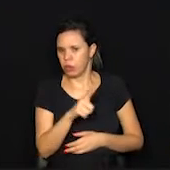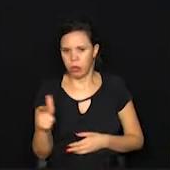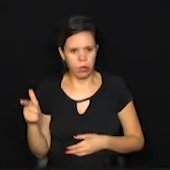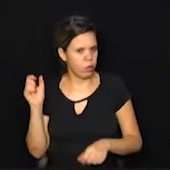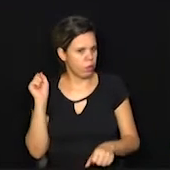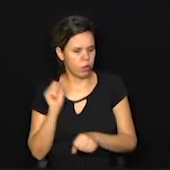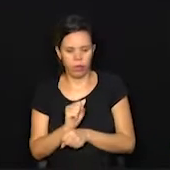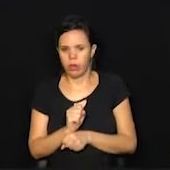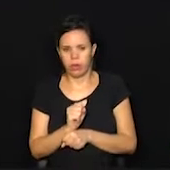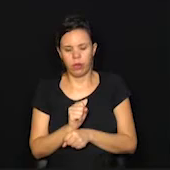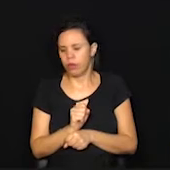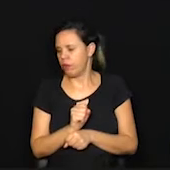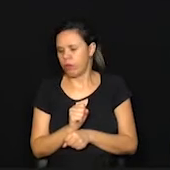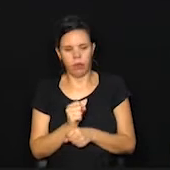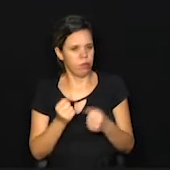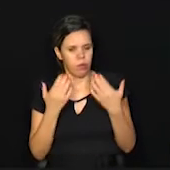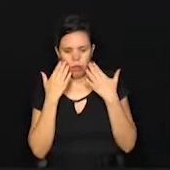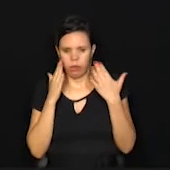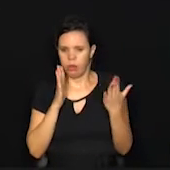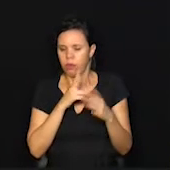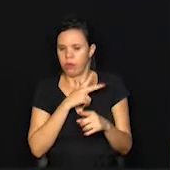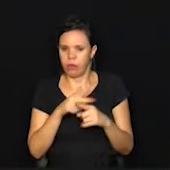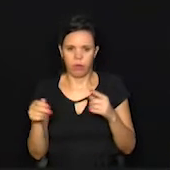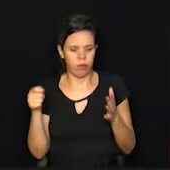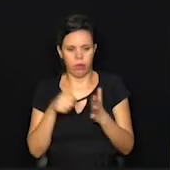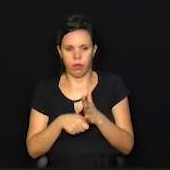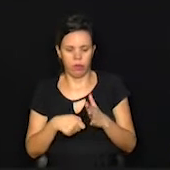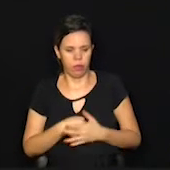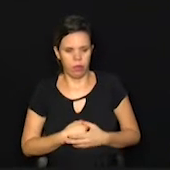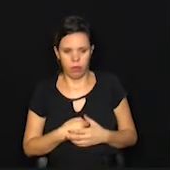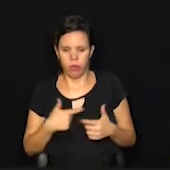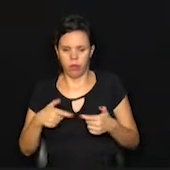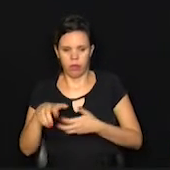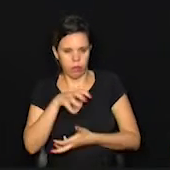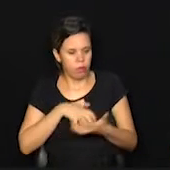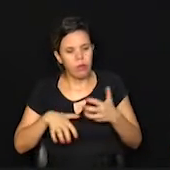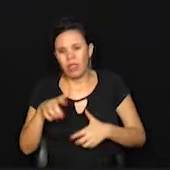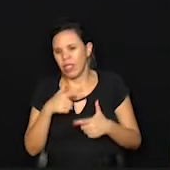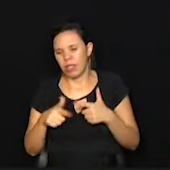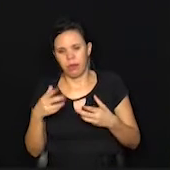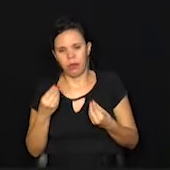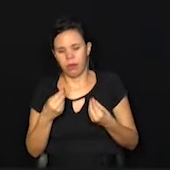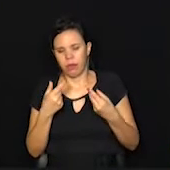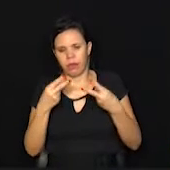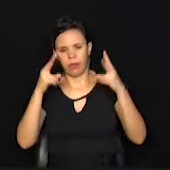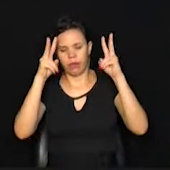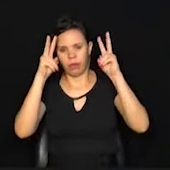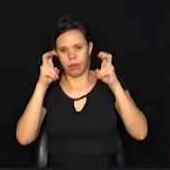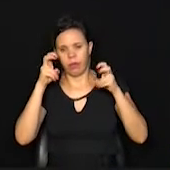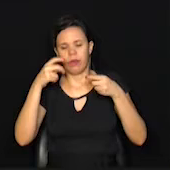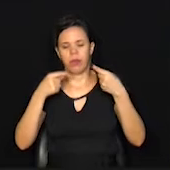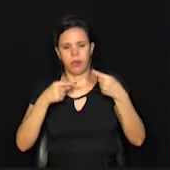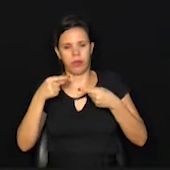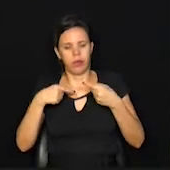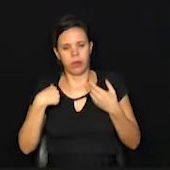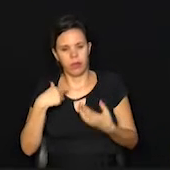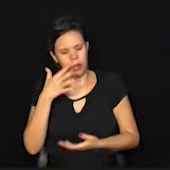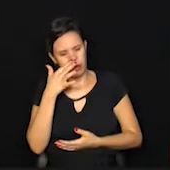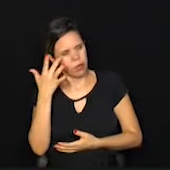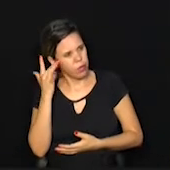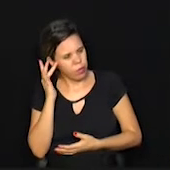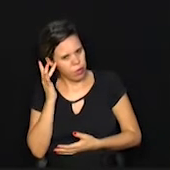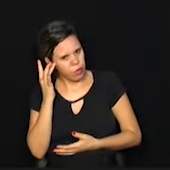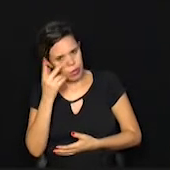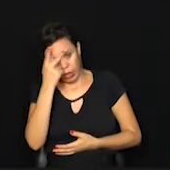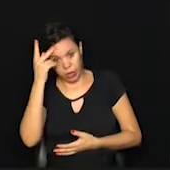foi interrompido não enfrentou uma resistência porque E aí tem muito debate a respeito a minha impressão é que porque